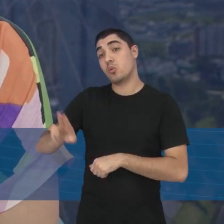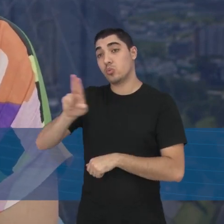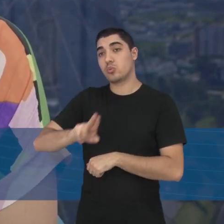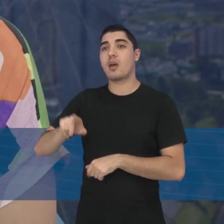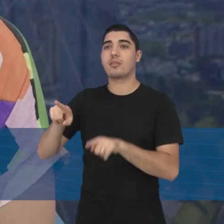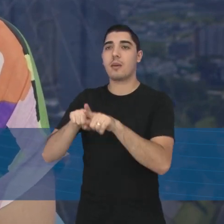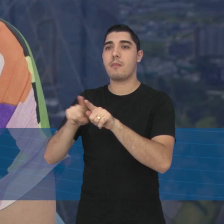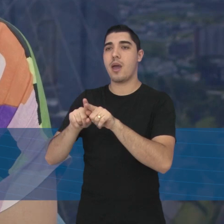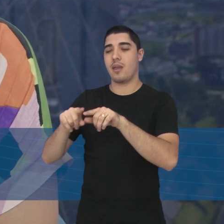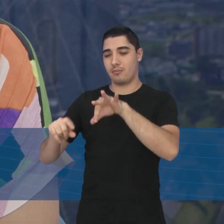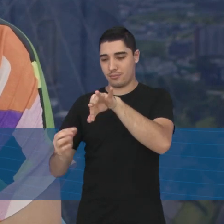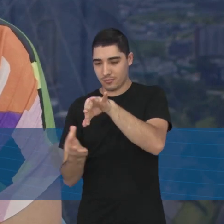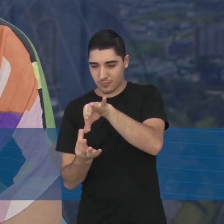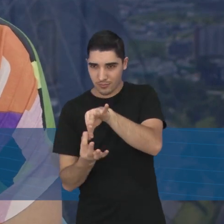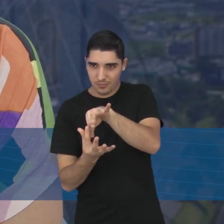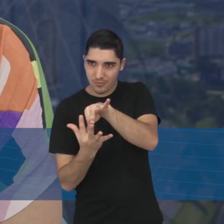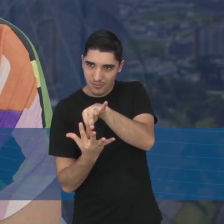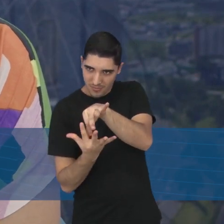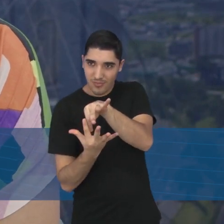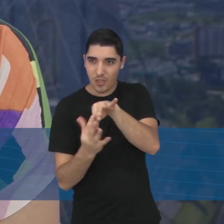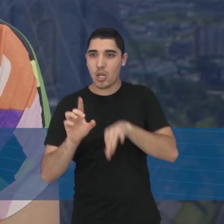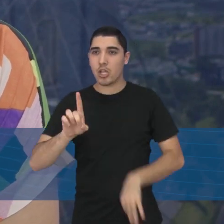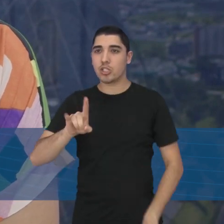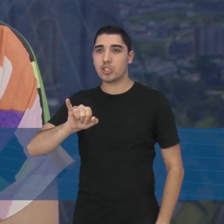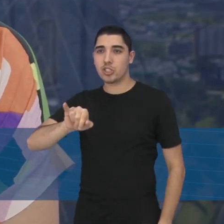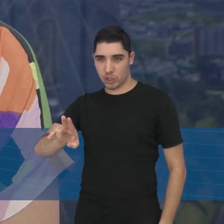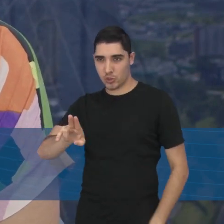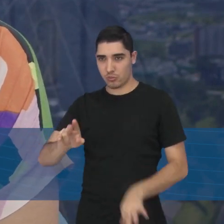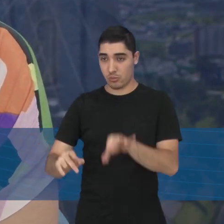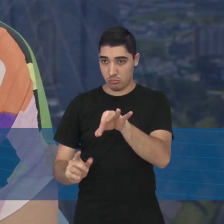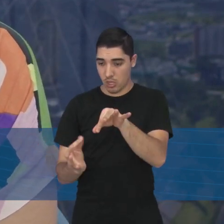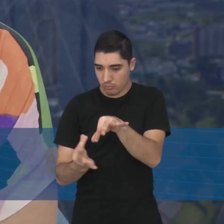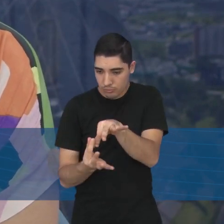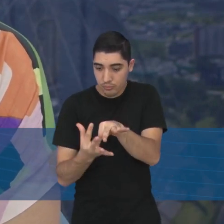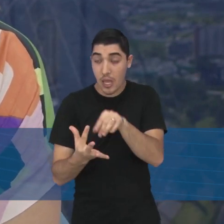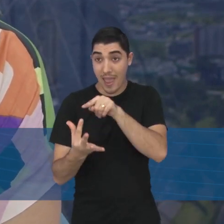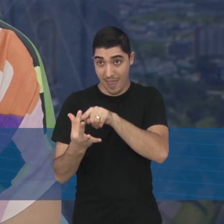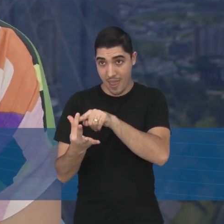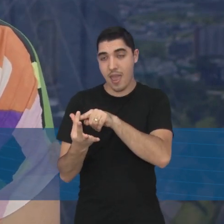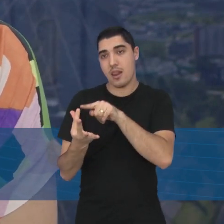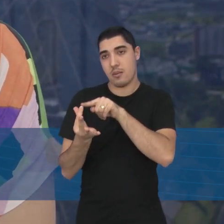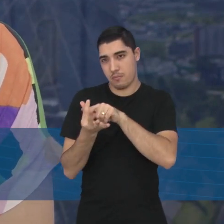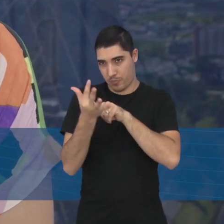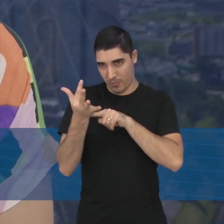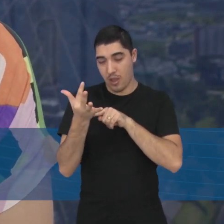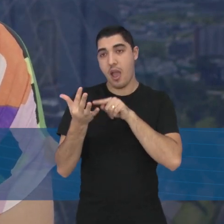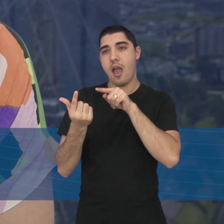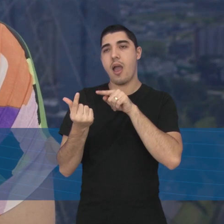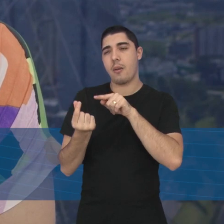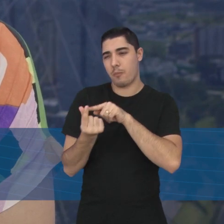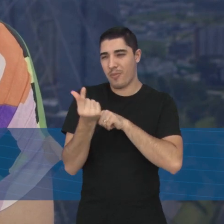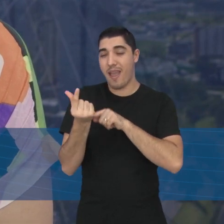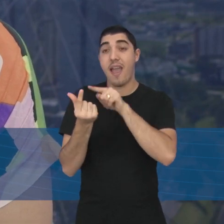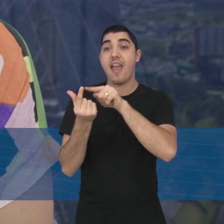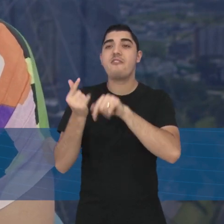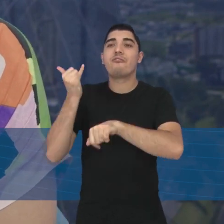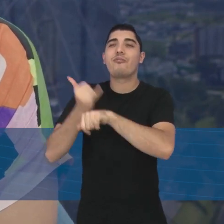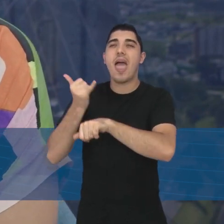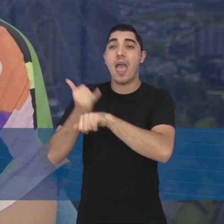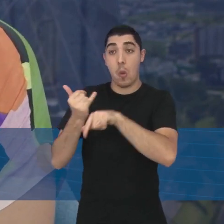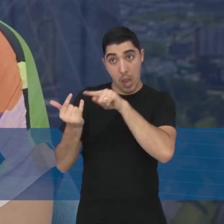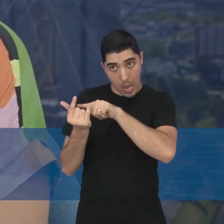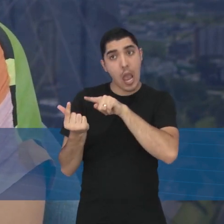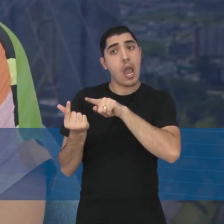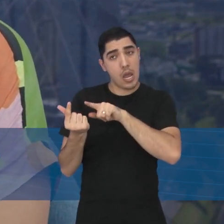disponibiliza DIU de cobre. O DIU de cobre, ele é seguro, né? Então,